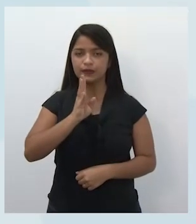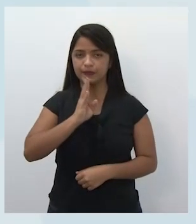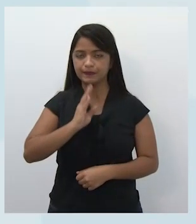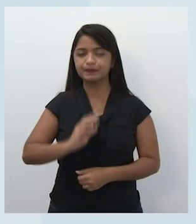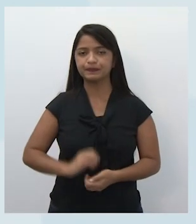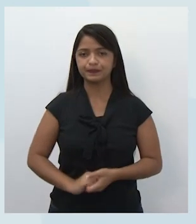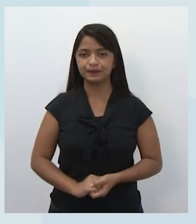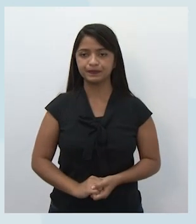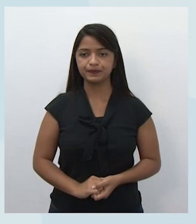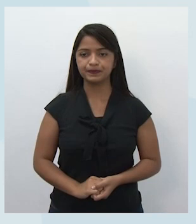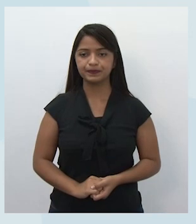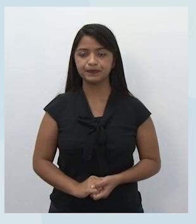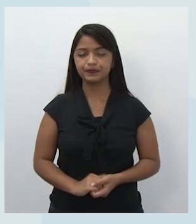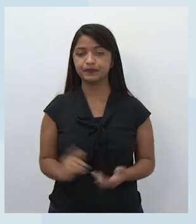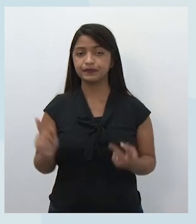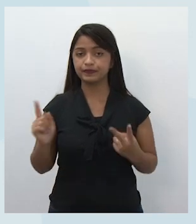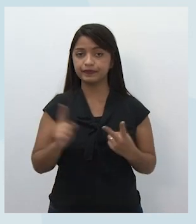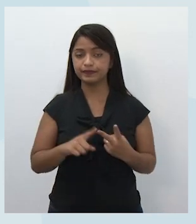favor?